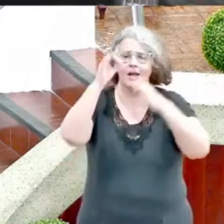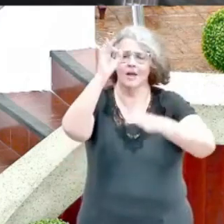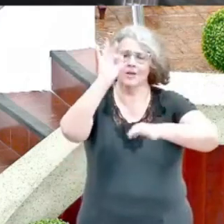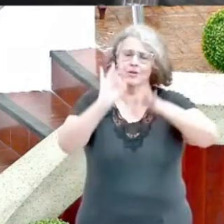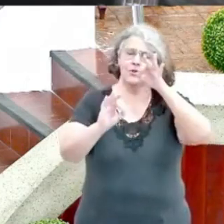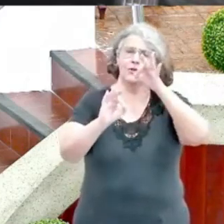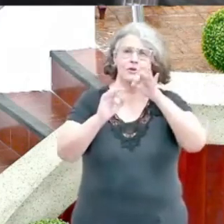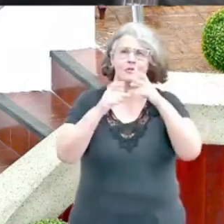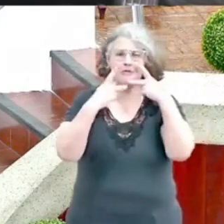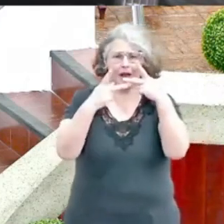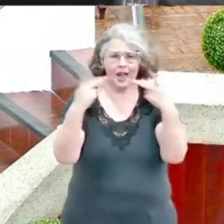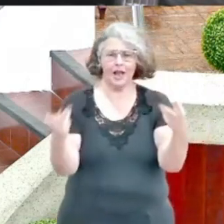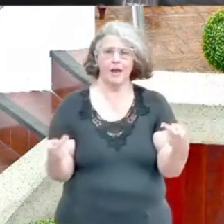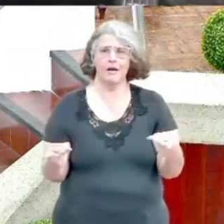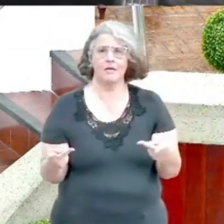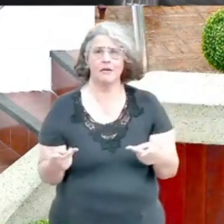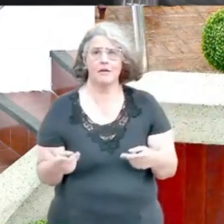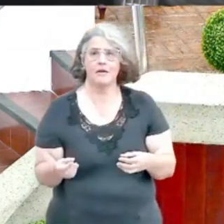O verbo que ele usa é: